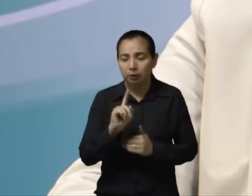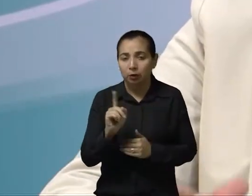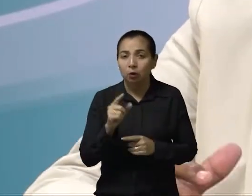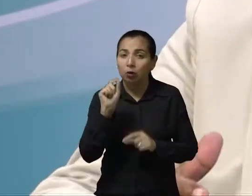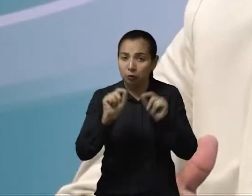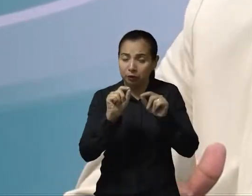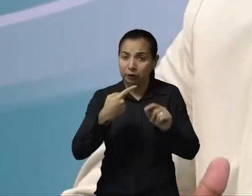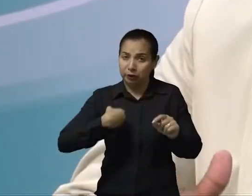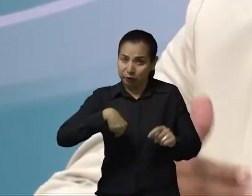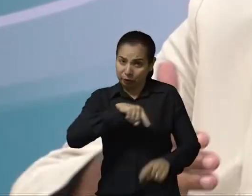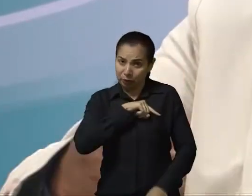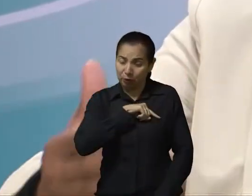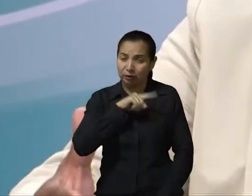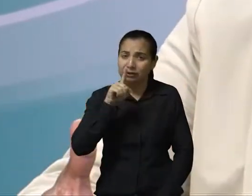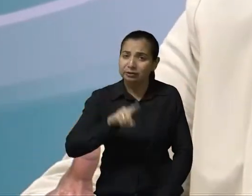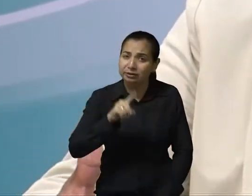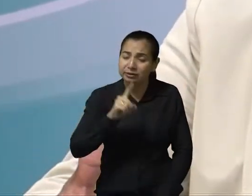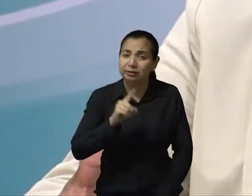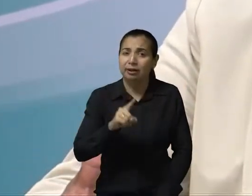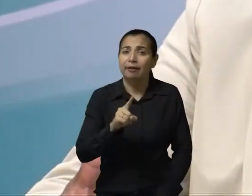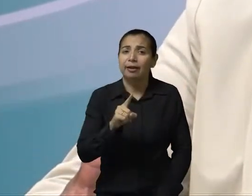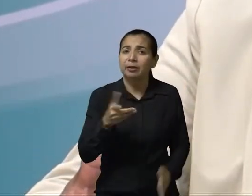gente é um favorecedor